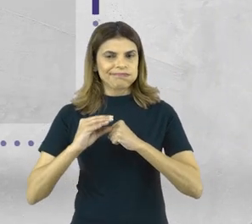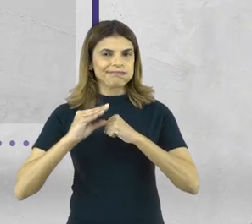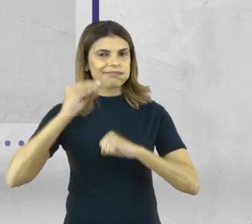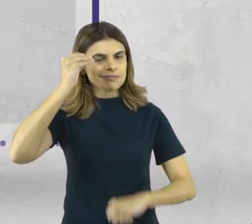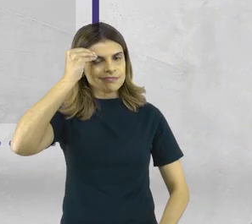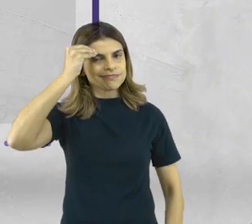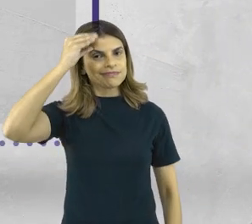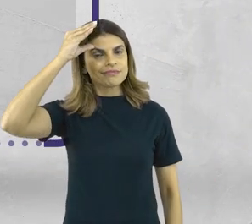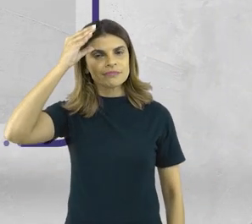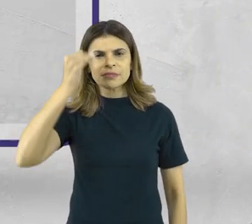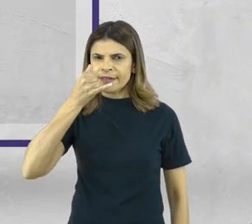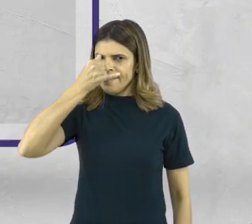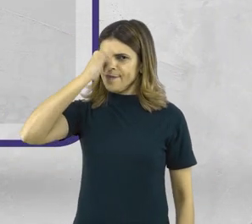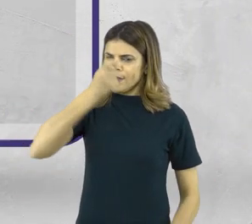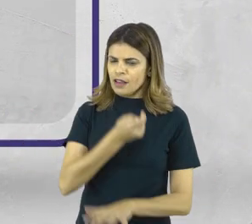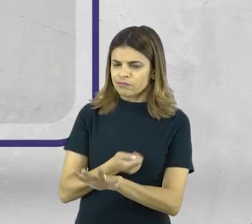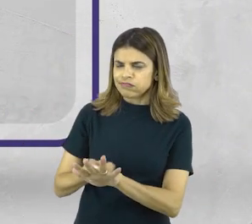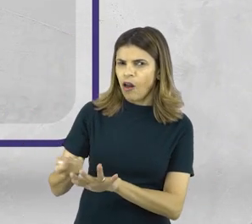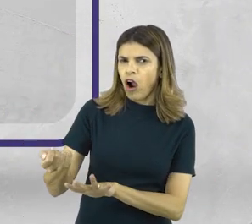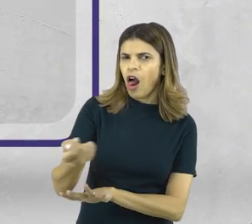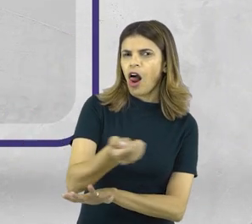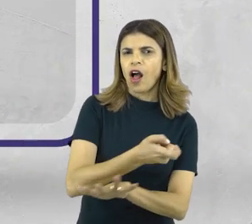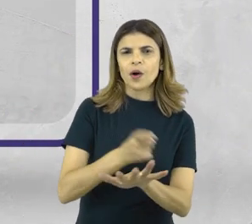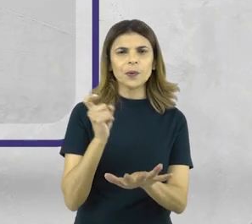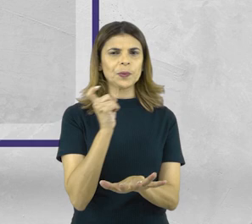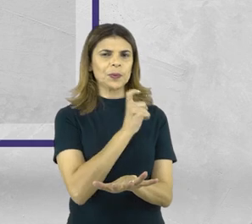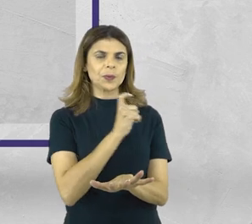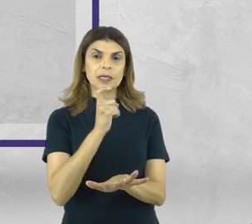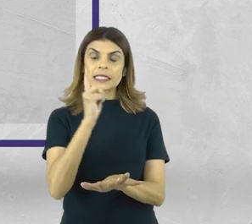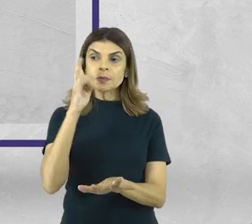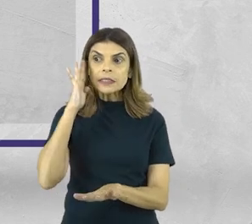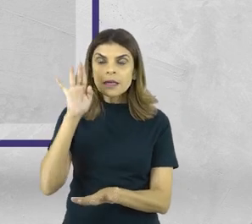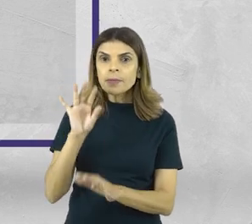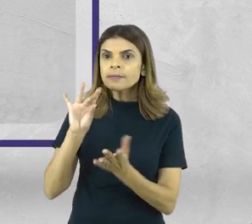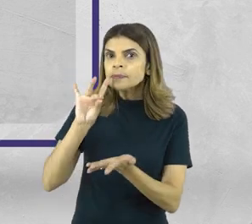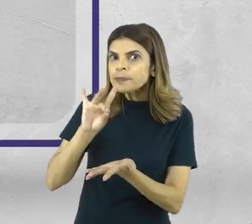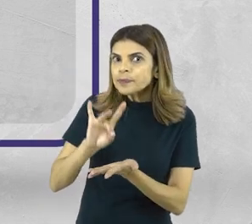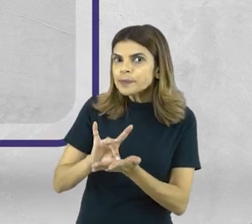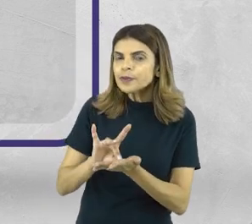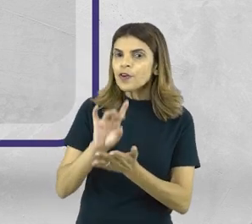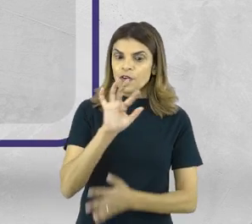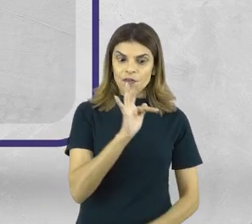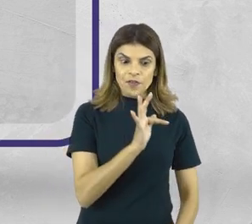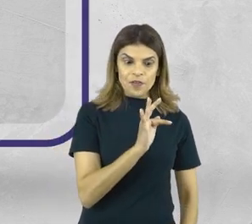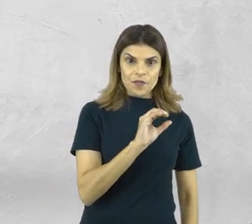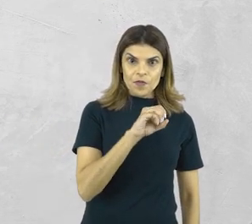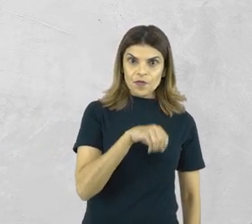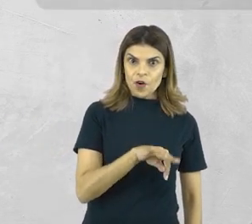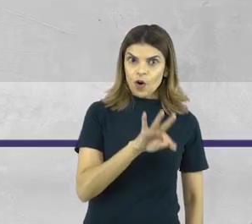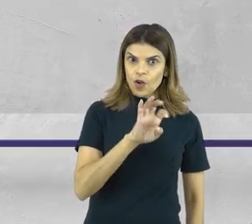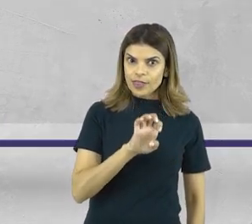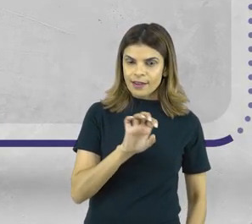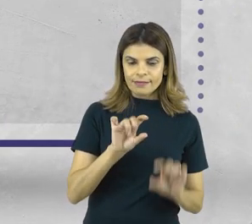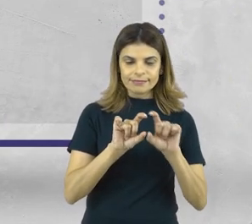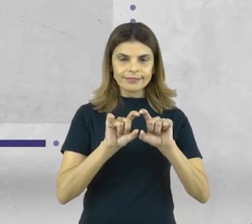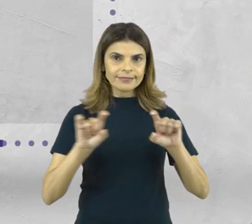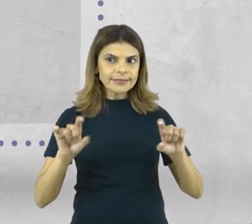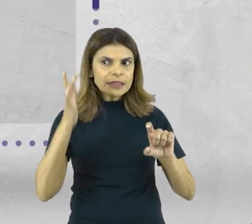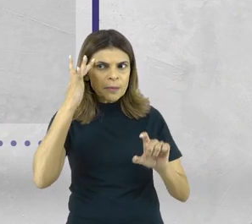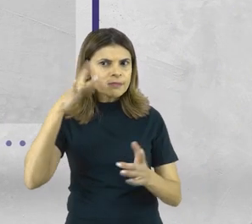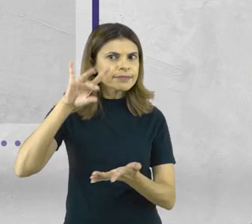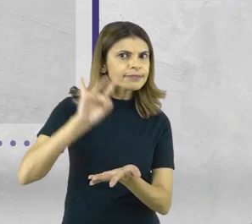a propagação de fake news. Sempre verifique a fonte antes de divulgar a informação. Em uma